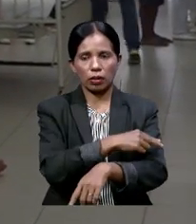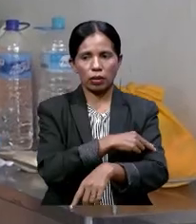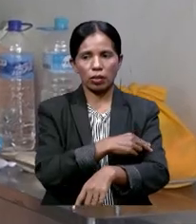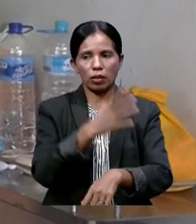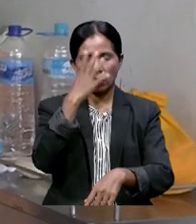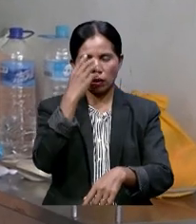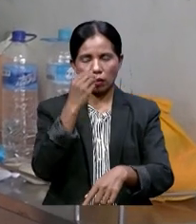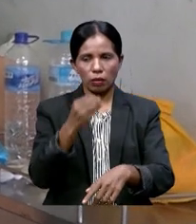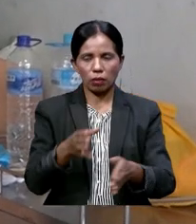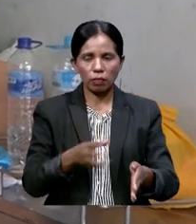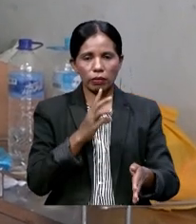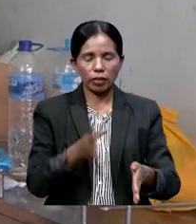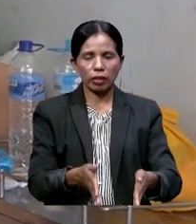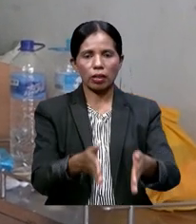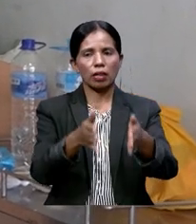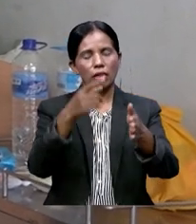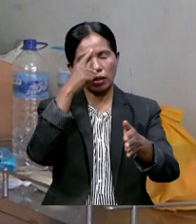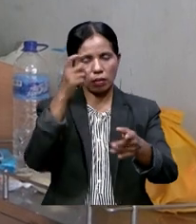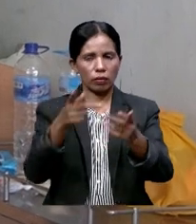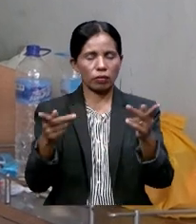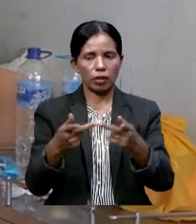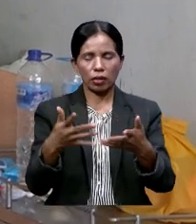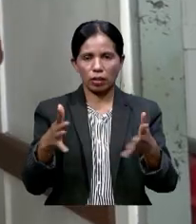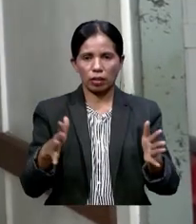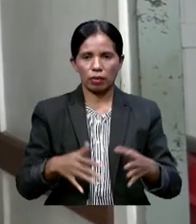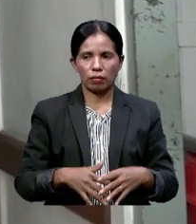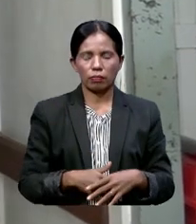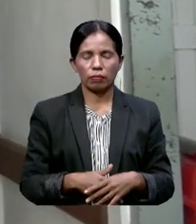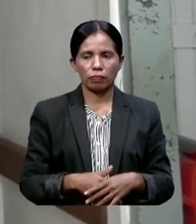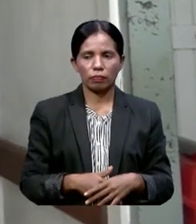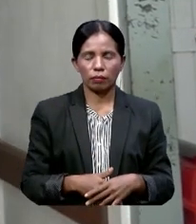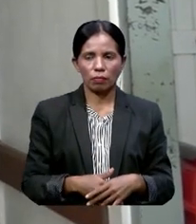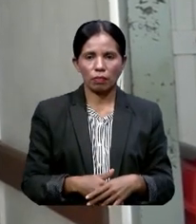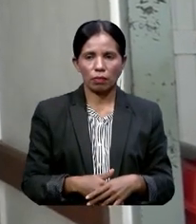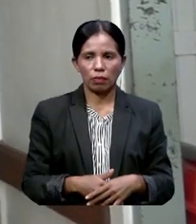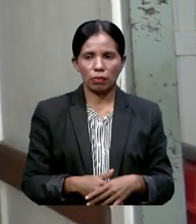toba de corredor, também espaço lá. Celina Lopes, Dilma Suzetti, GMN.